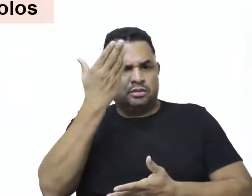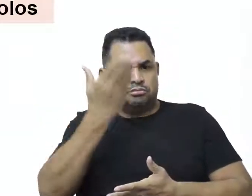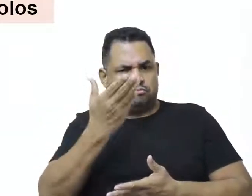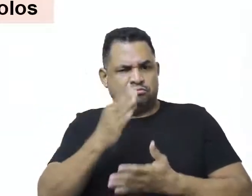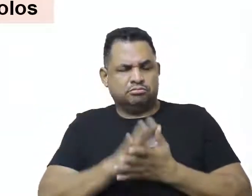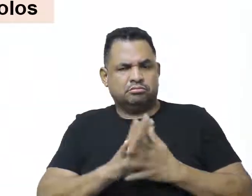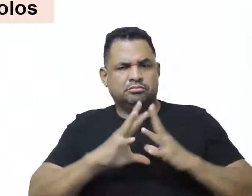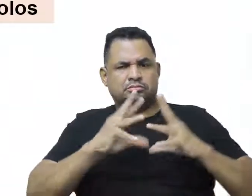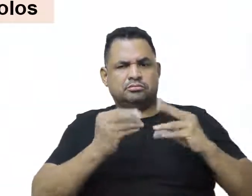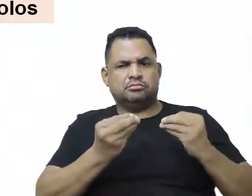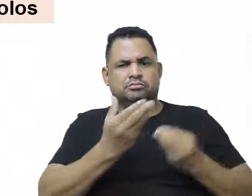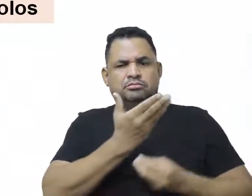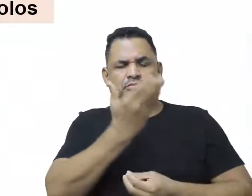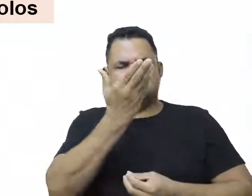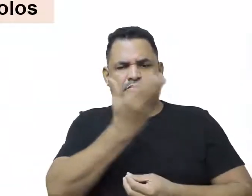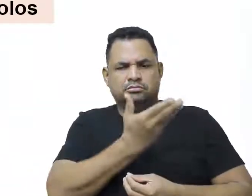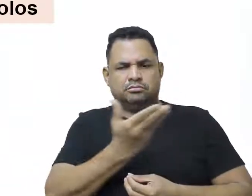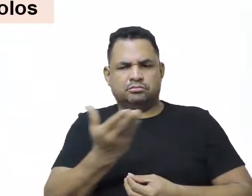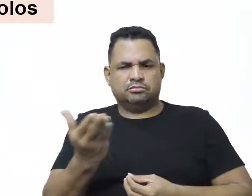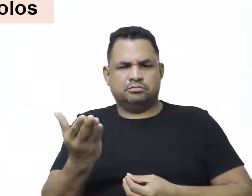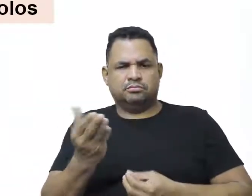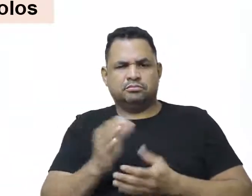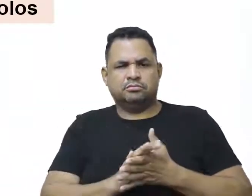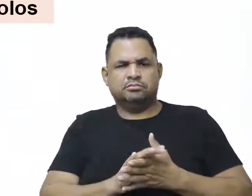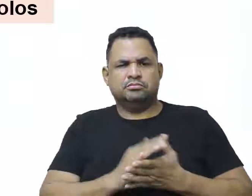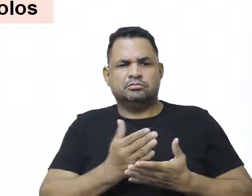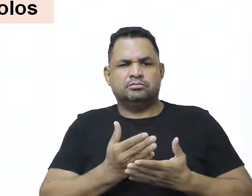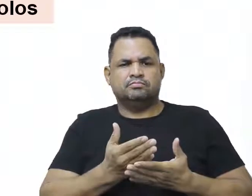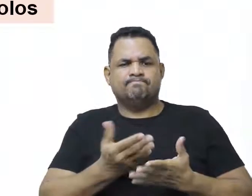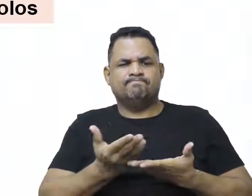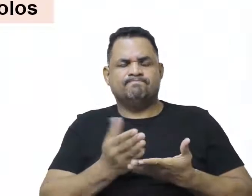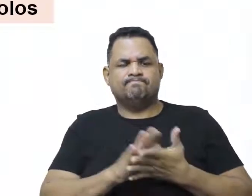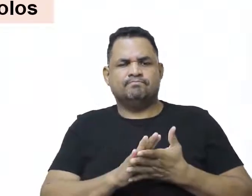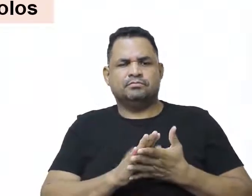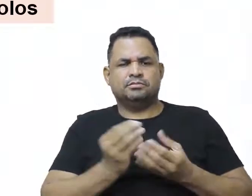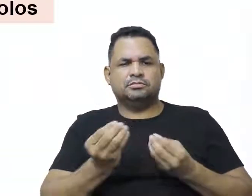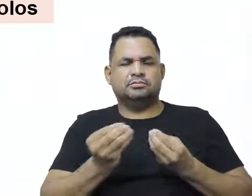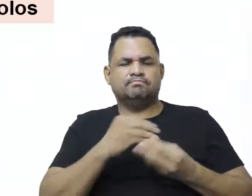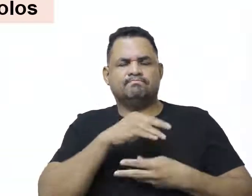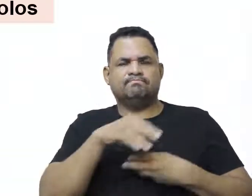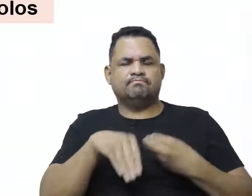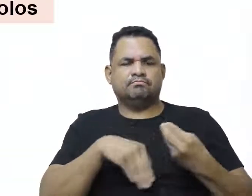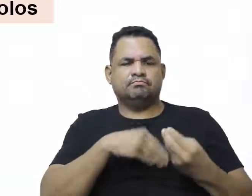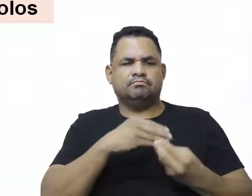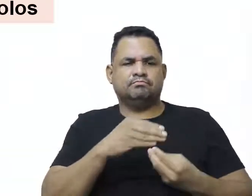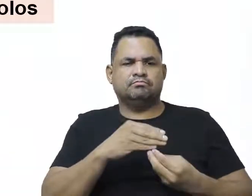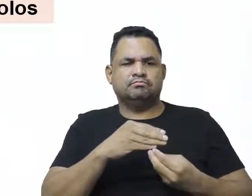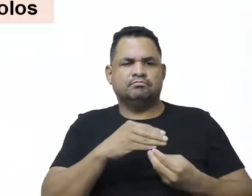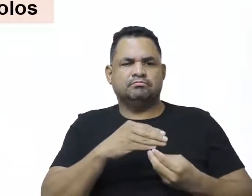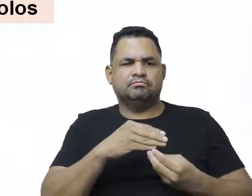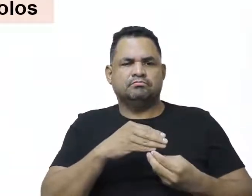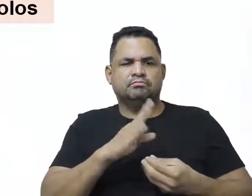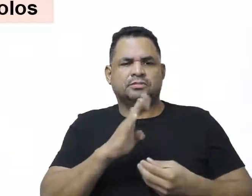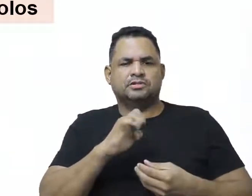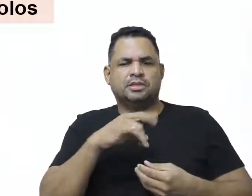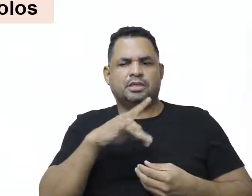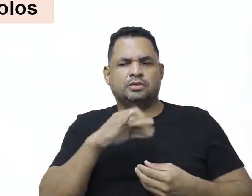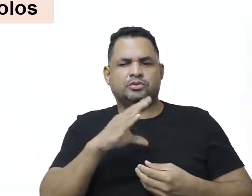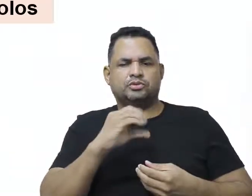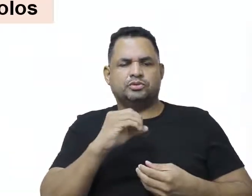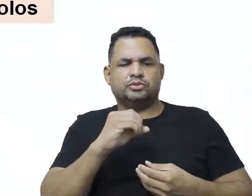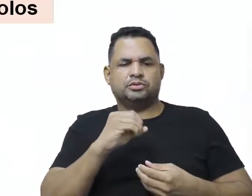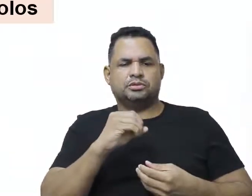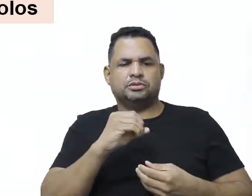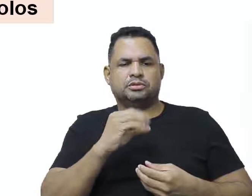são todos esses esses aspectos que envolvem é ali aspectos